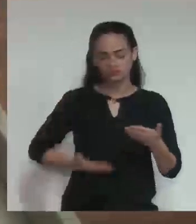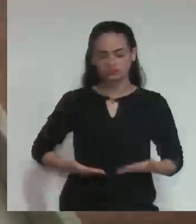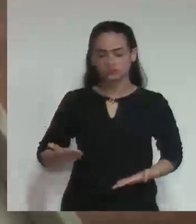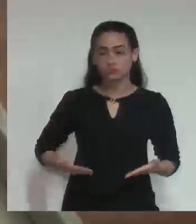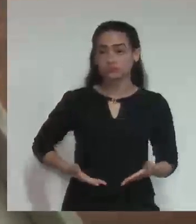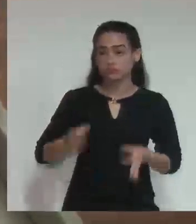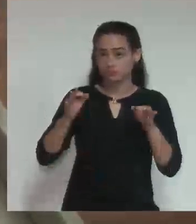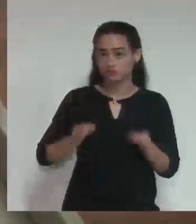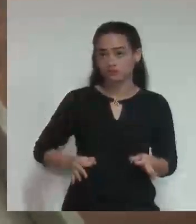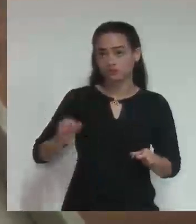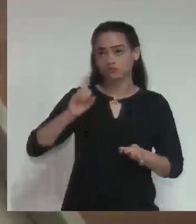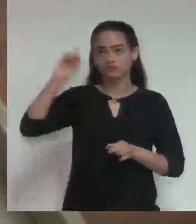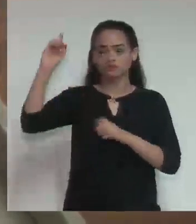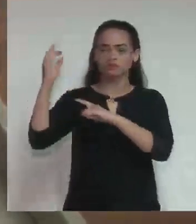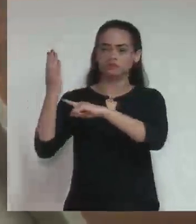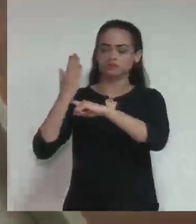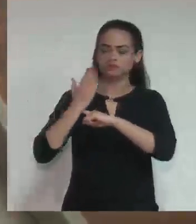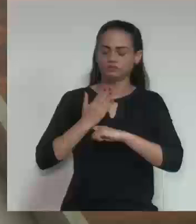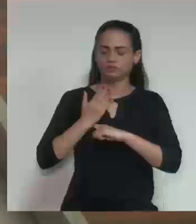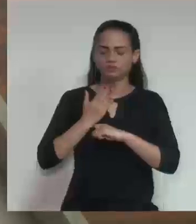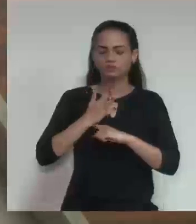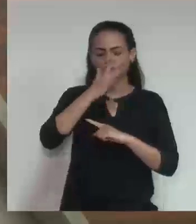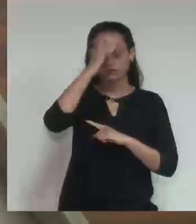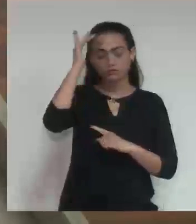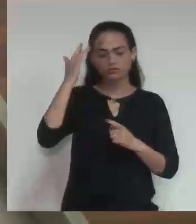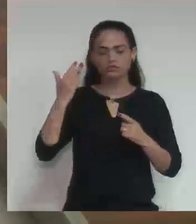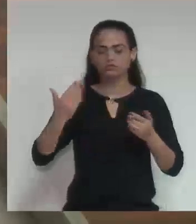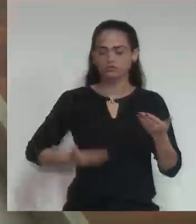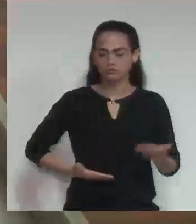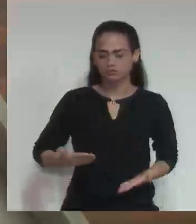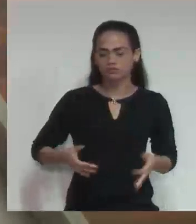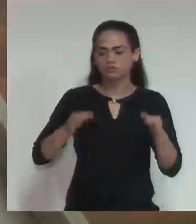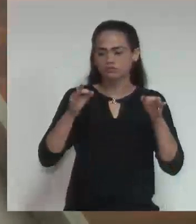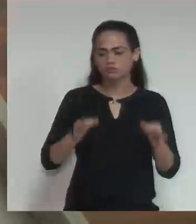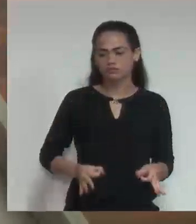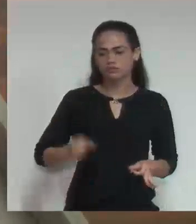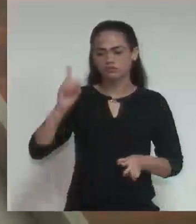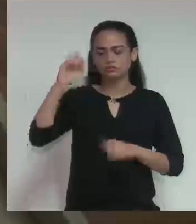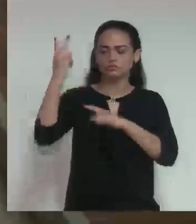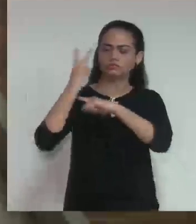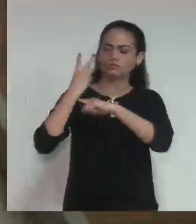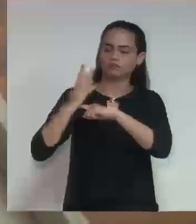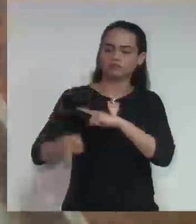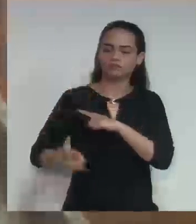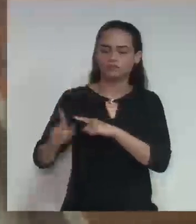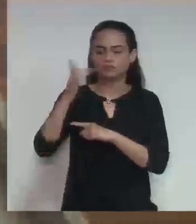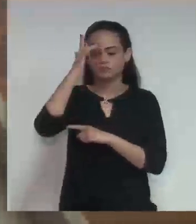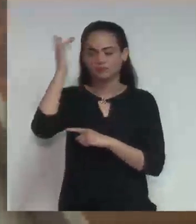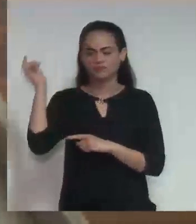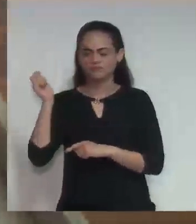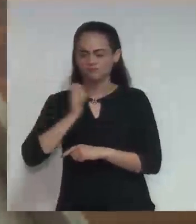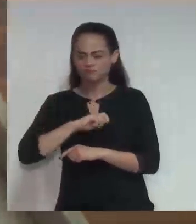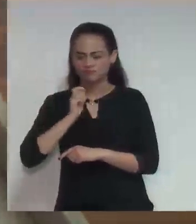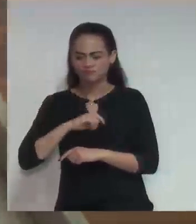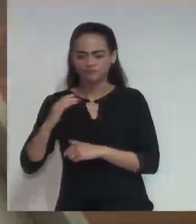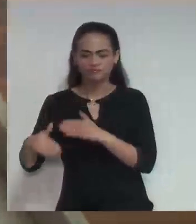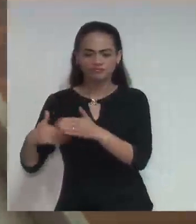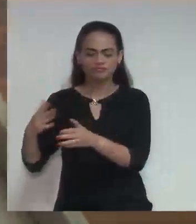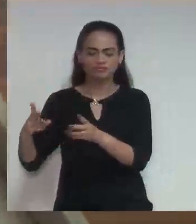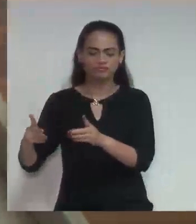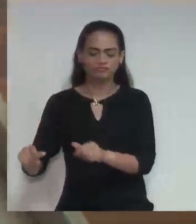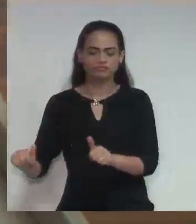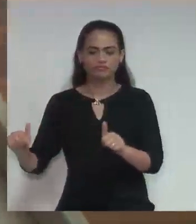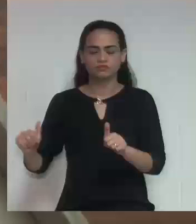o mal. Os justos jamais serão desarraigados, mas os ímpios pouco duram na terra. A boca do justo